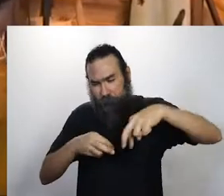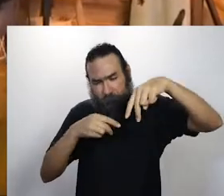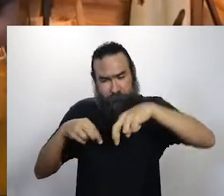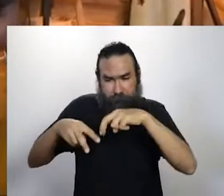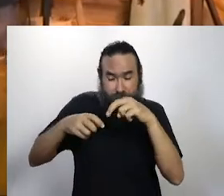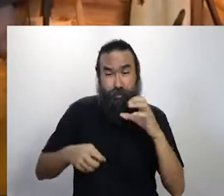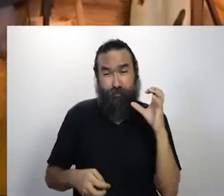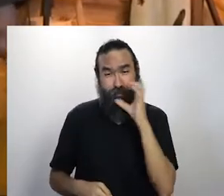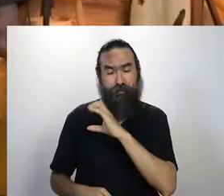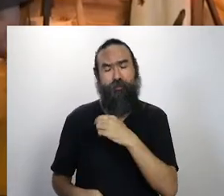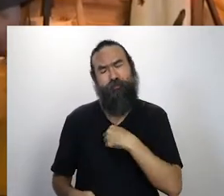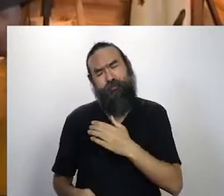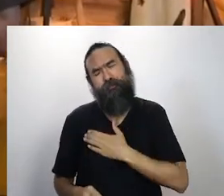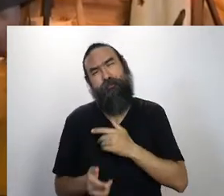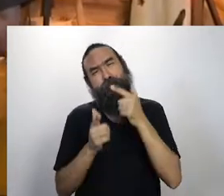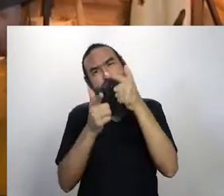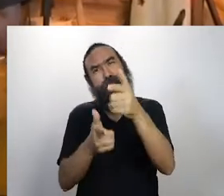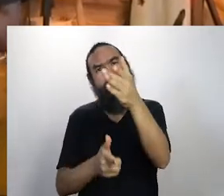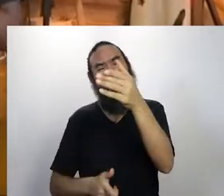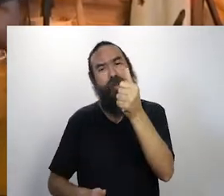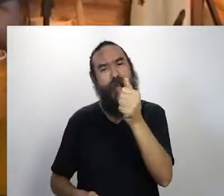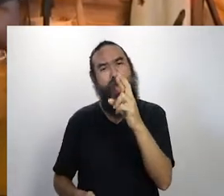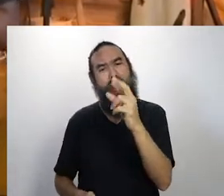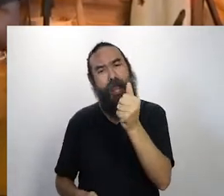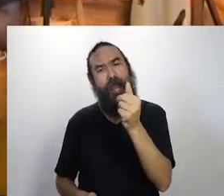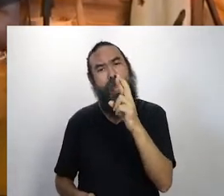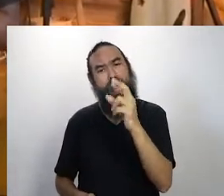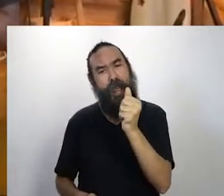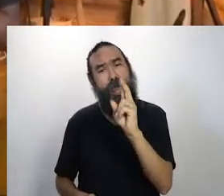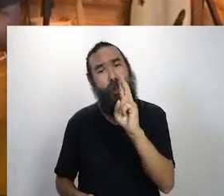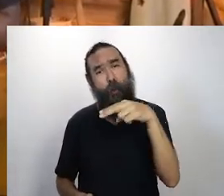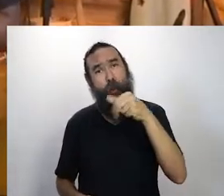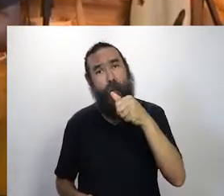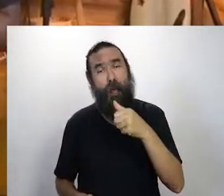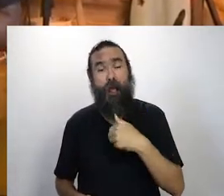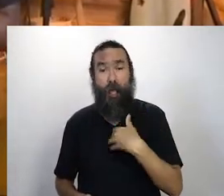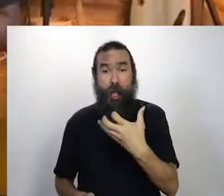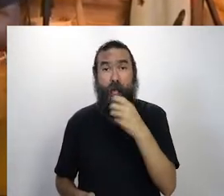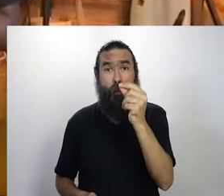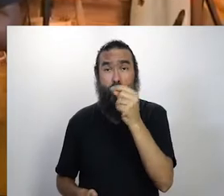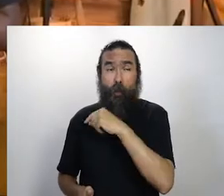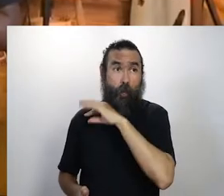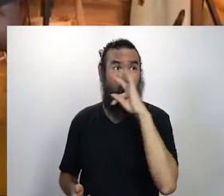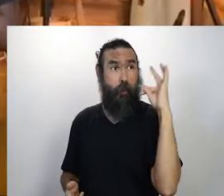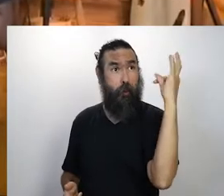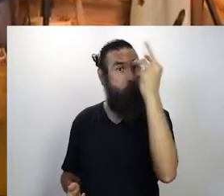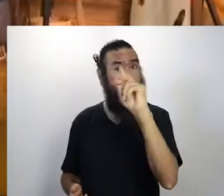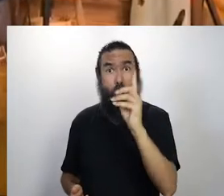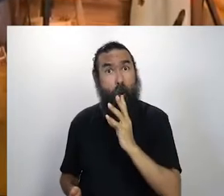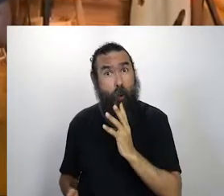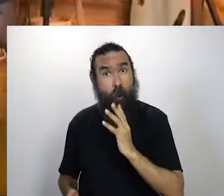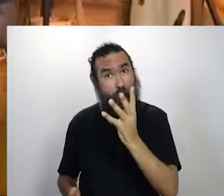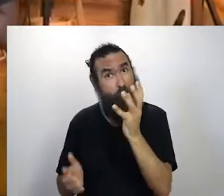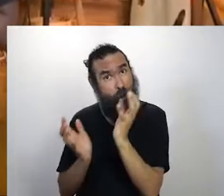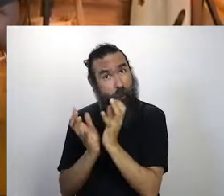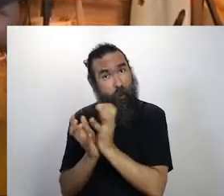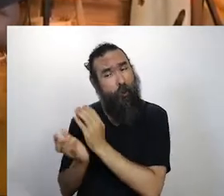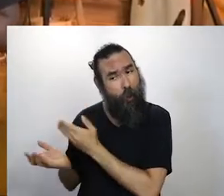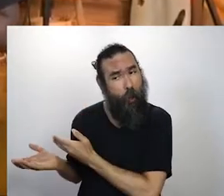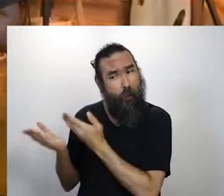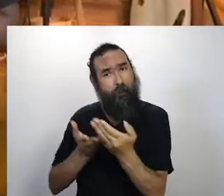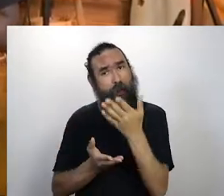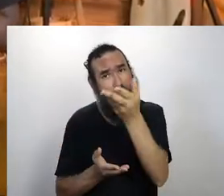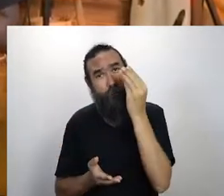Vou dizer que eu sou muito fã da Araraúna e convido todo mundo que ainda não conhece as meninas a seguirem elas no Instagram, Araraúna